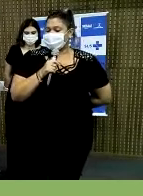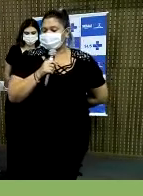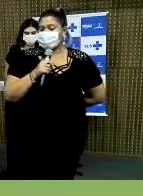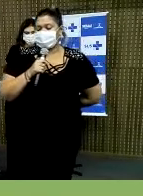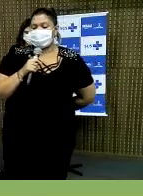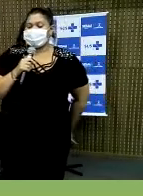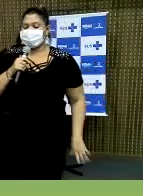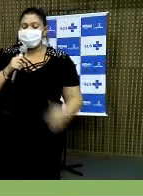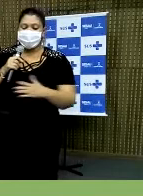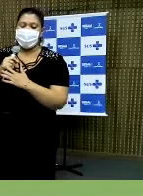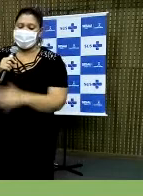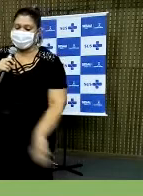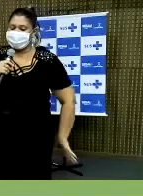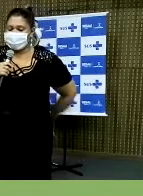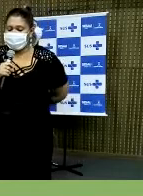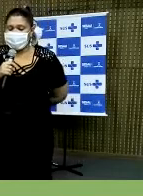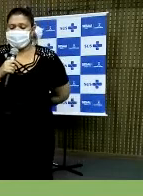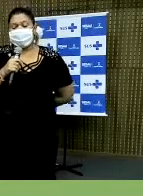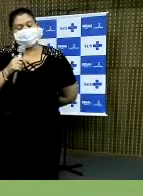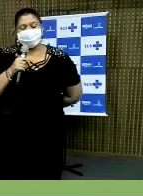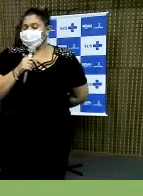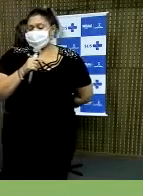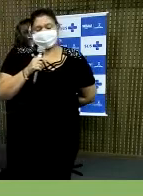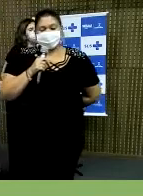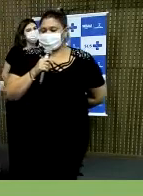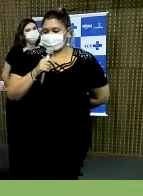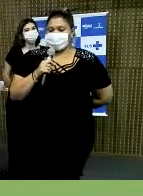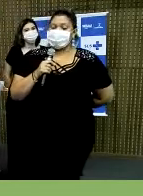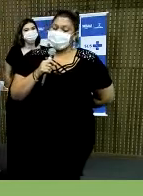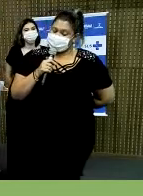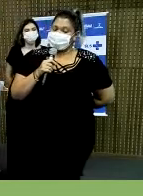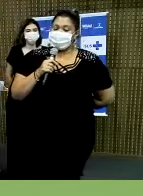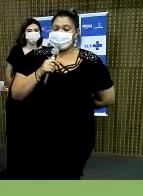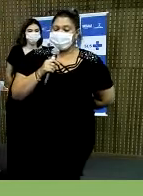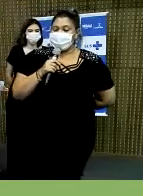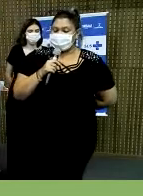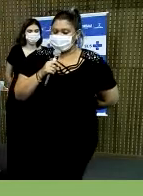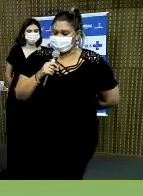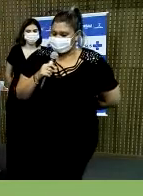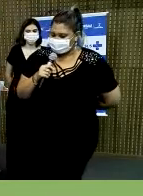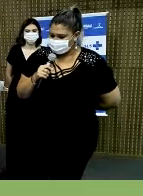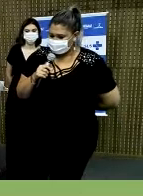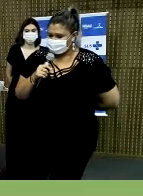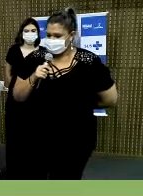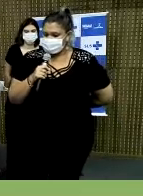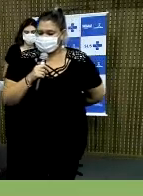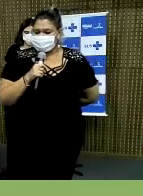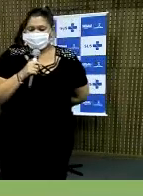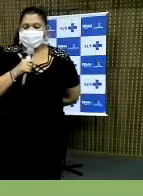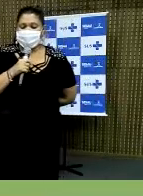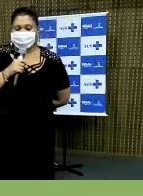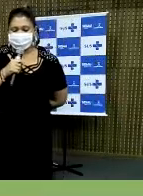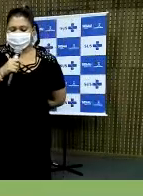visitas para esse público-alvo. Nunca deixamos de fazer, mas esse ano teve um aumento.